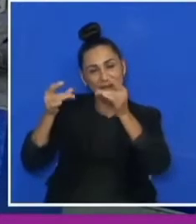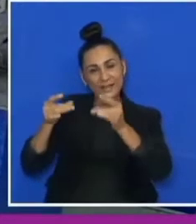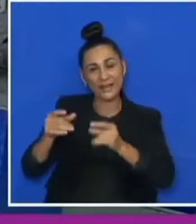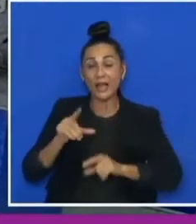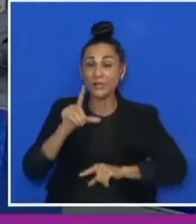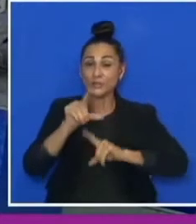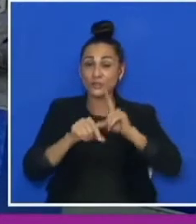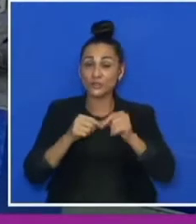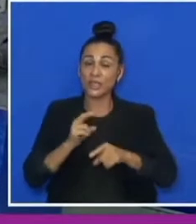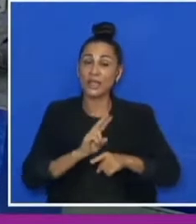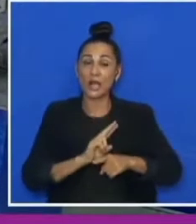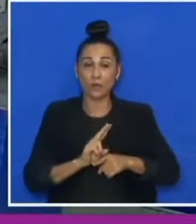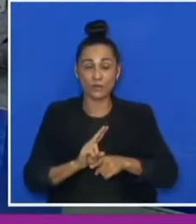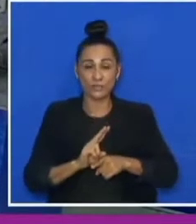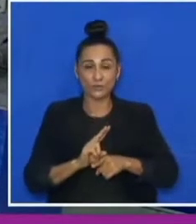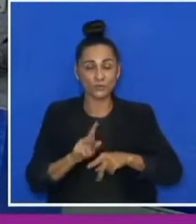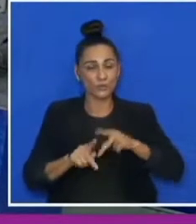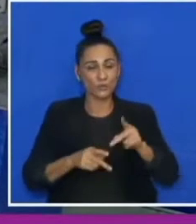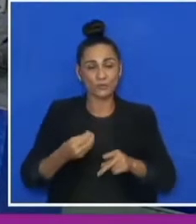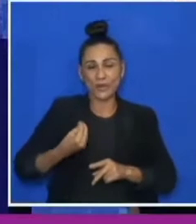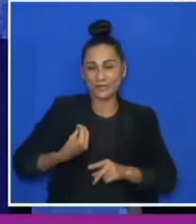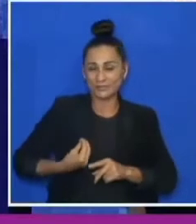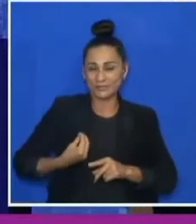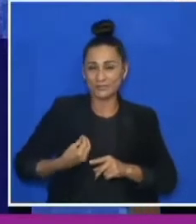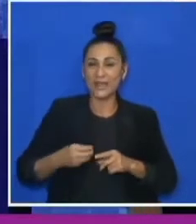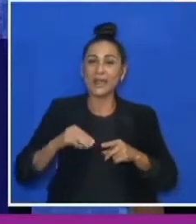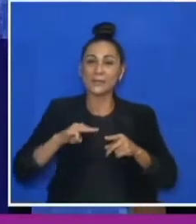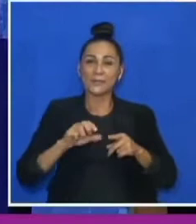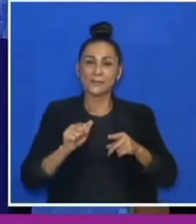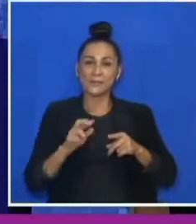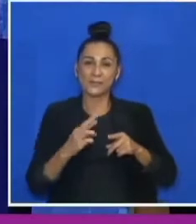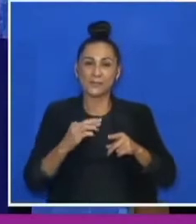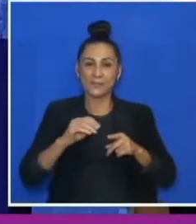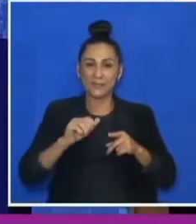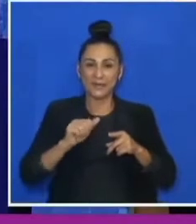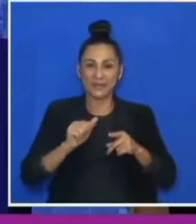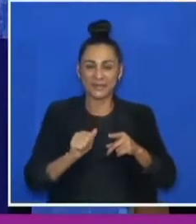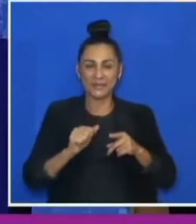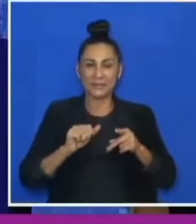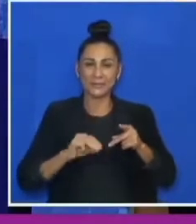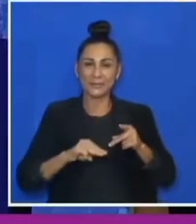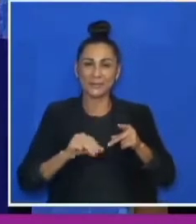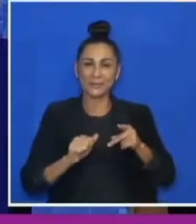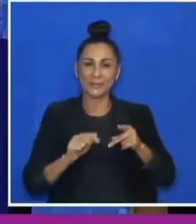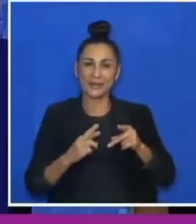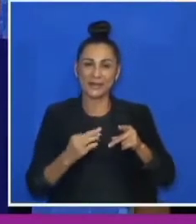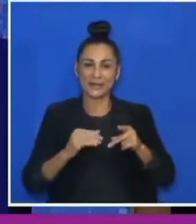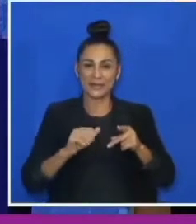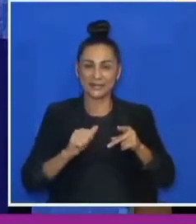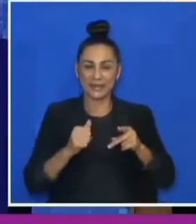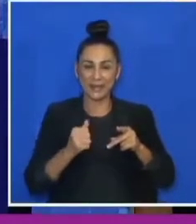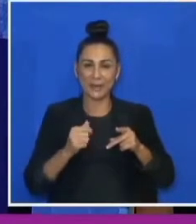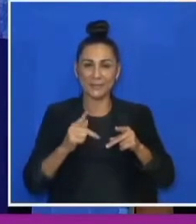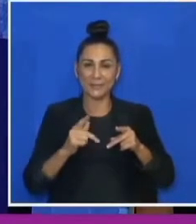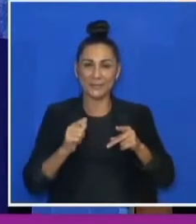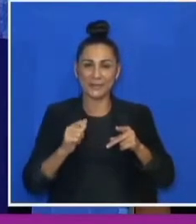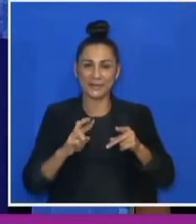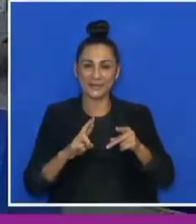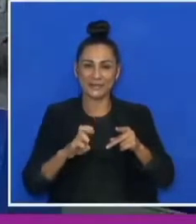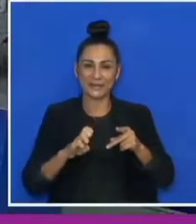nosso sorteio, eu conto com a presença de duas auditoras populares, a Maria Santos e a Maria Aparecida. Obrigada pela